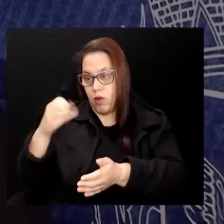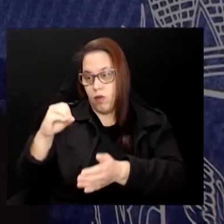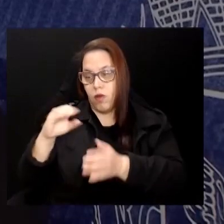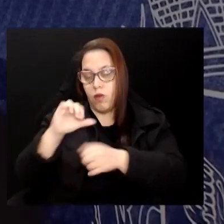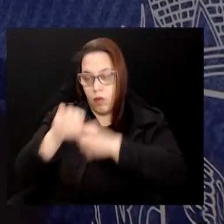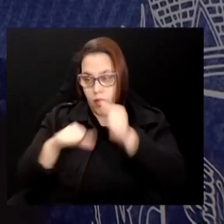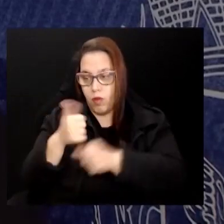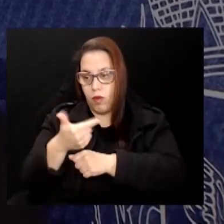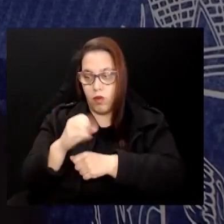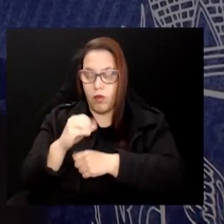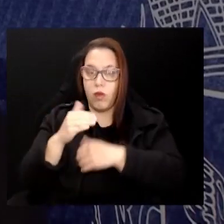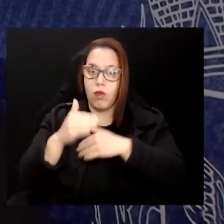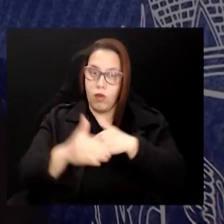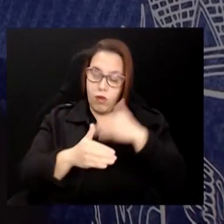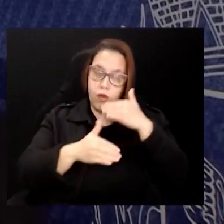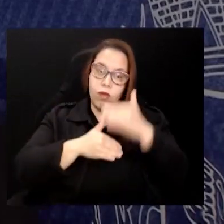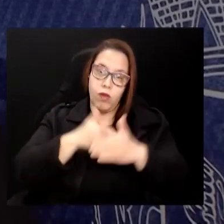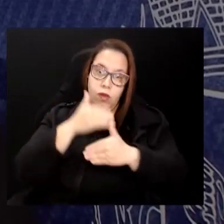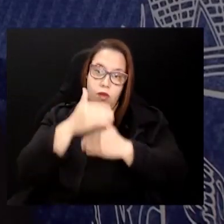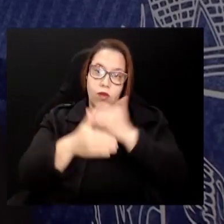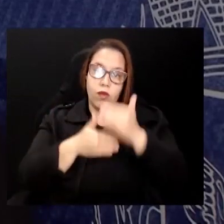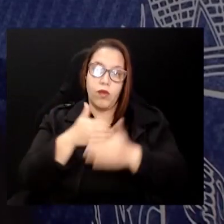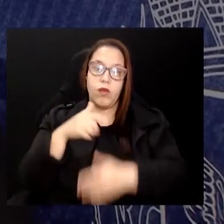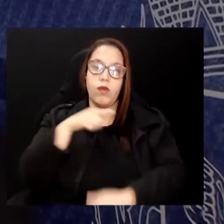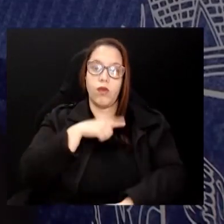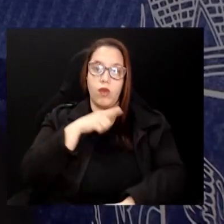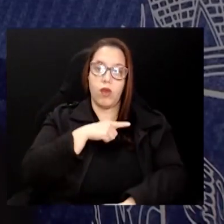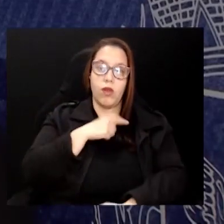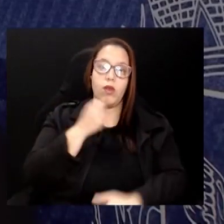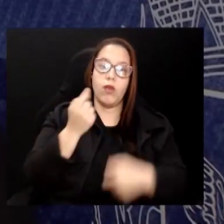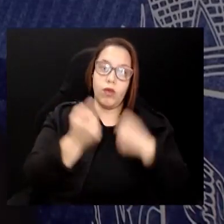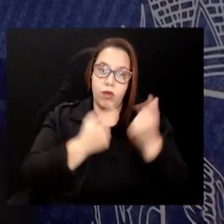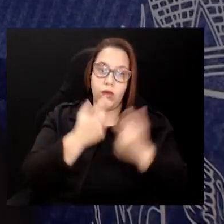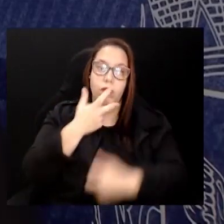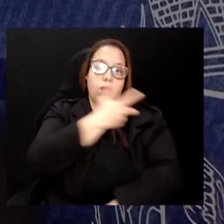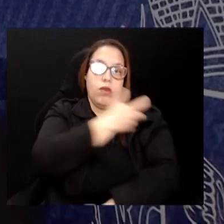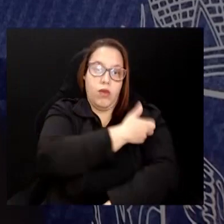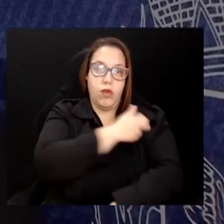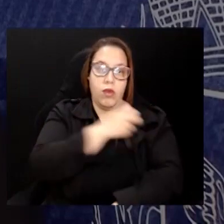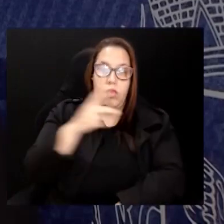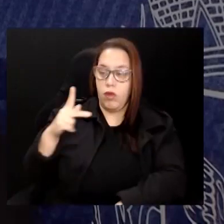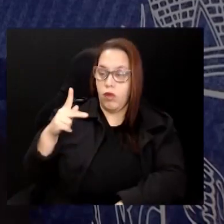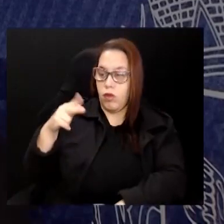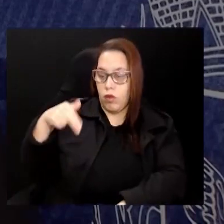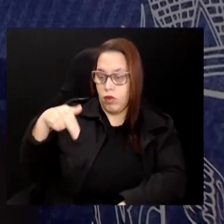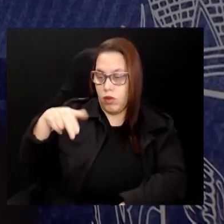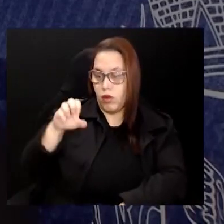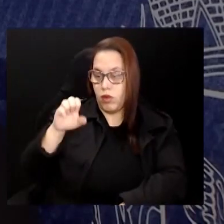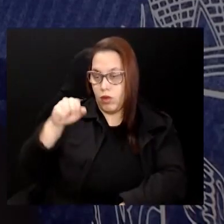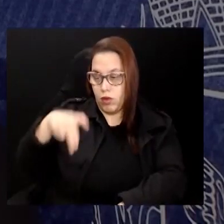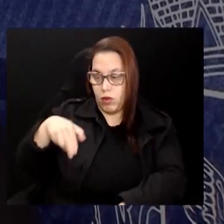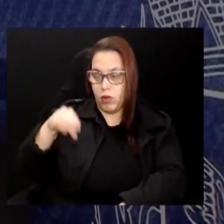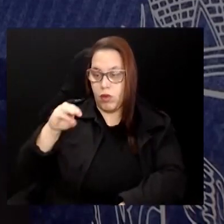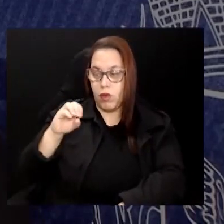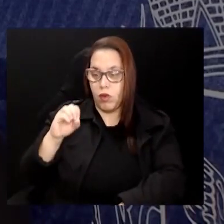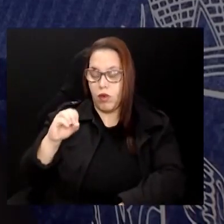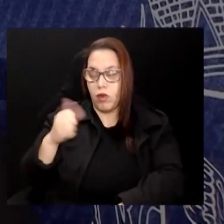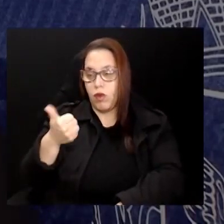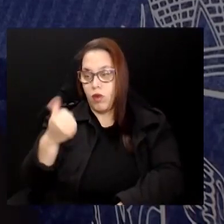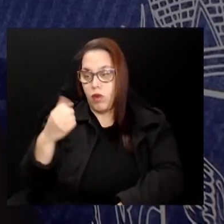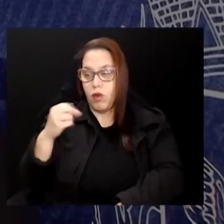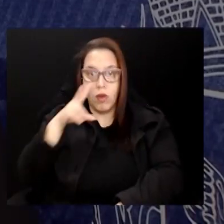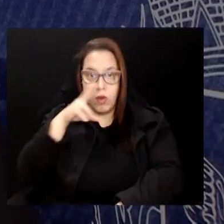Então, algumas doses serão feitas com Pneumo-10, tá? Então, a gente inicia com o reforço de